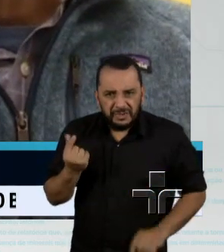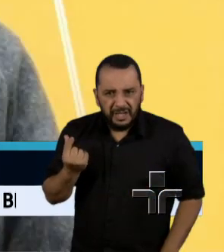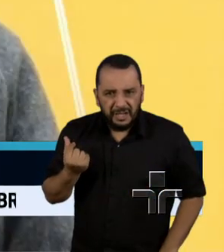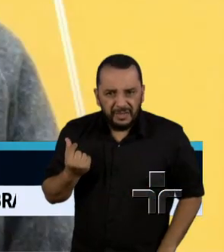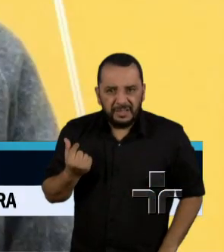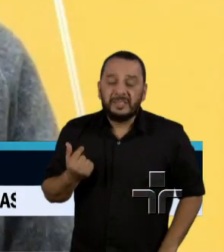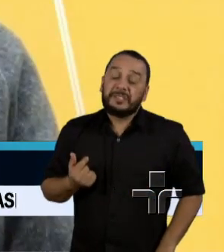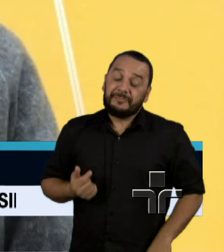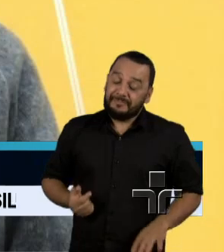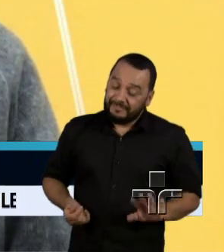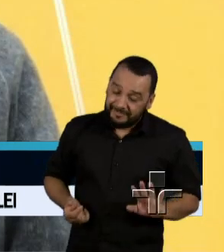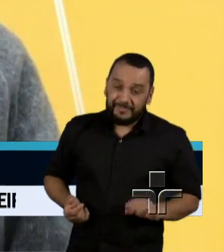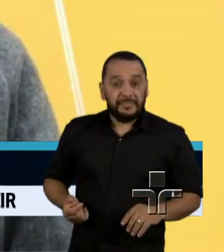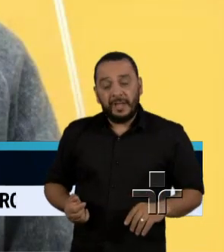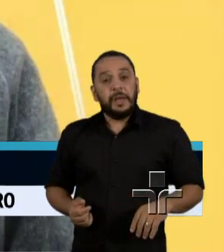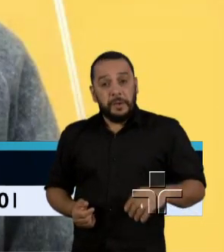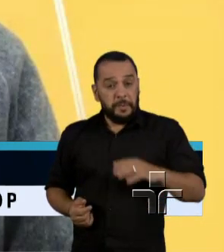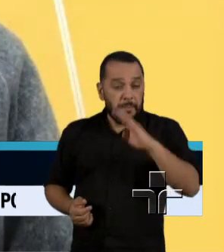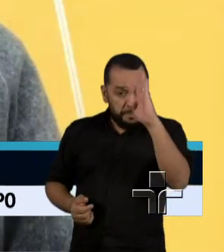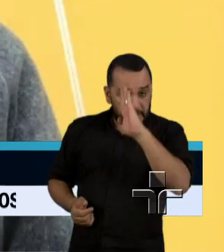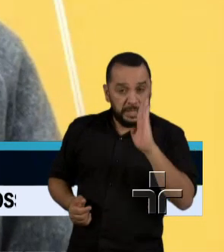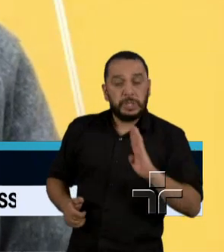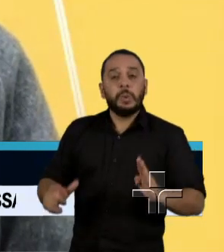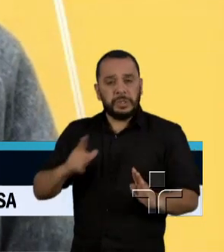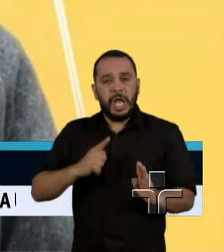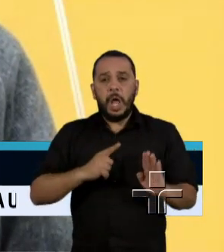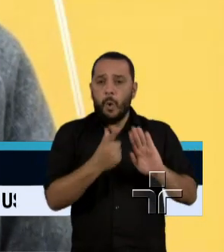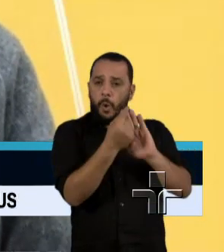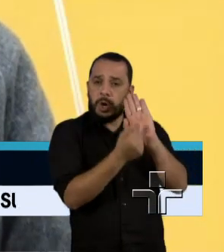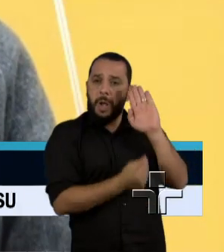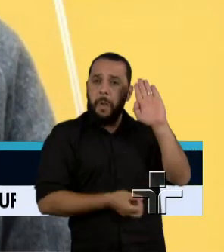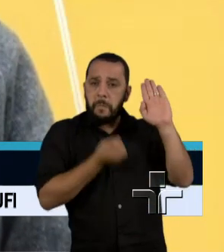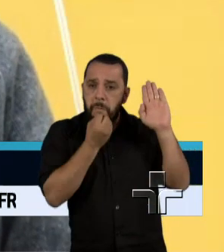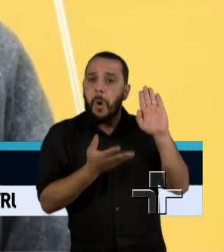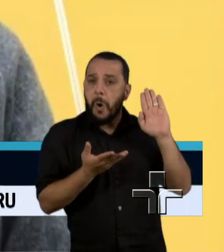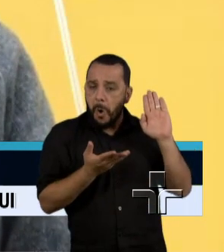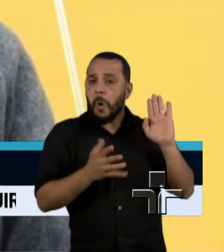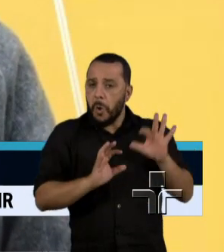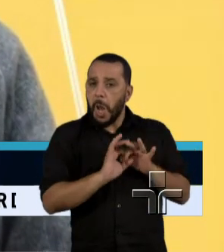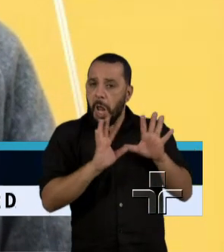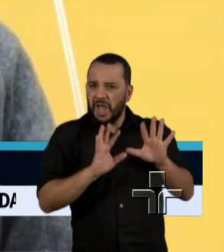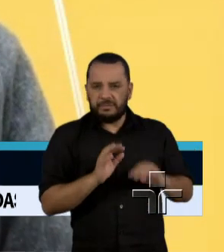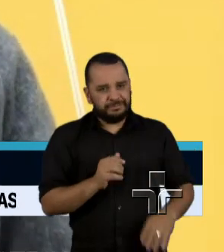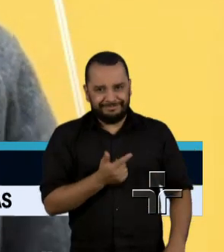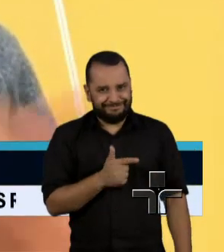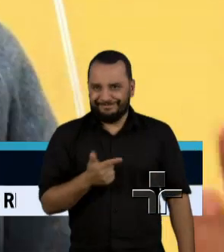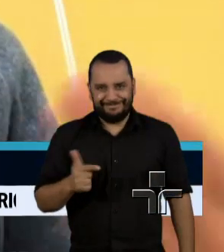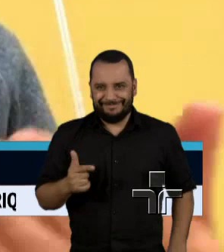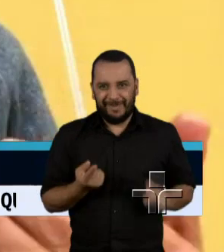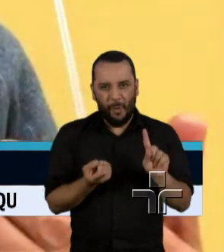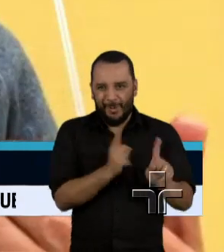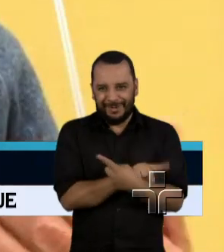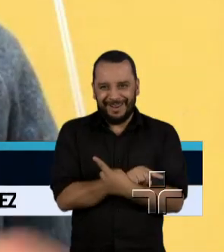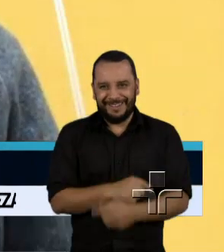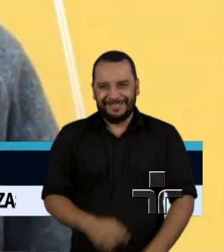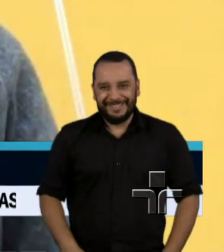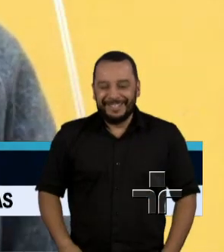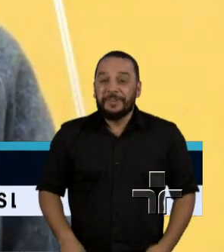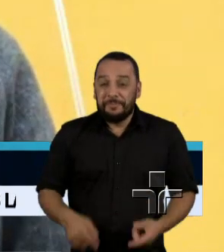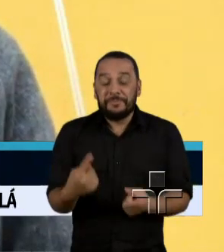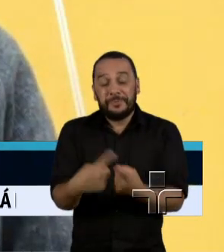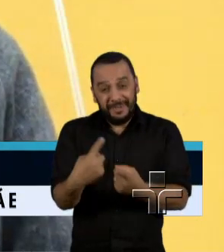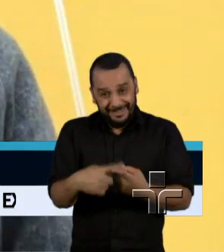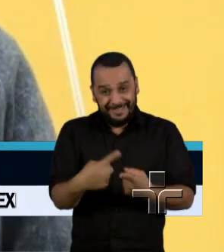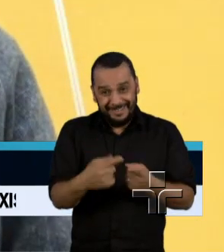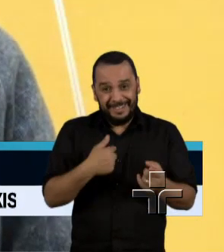Brasil, se a gente dissesse que o Brasil está com folga orçamentária, mas é o contrário, né? O Brasil já vinha reduzindo os recursos que tem disponível